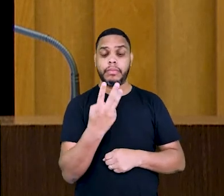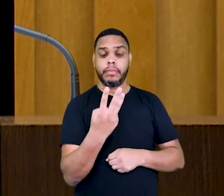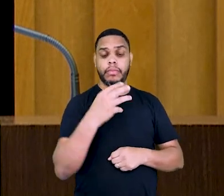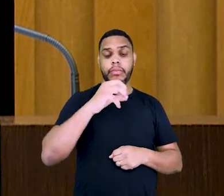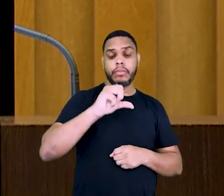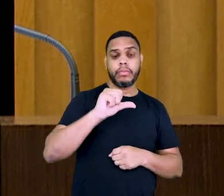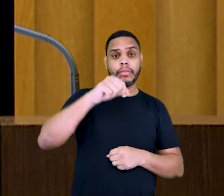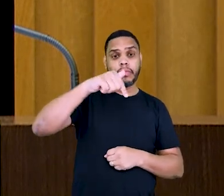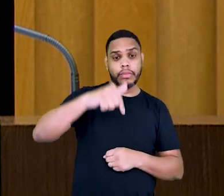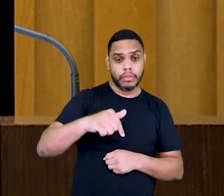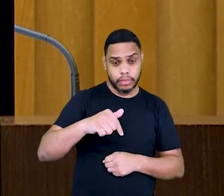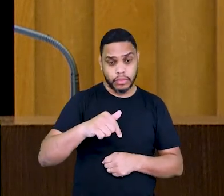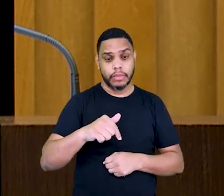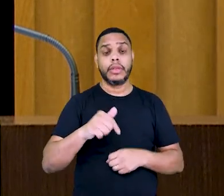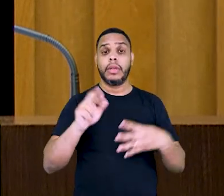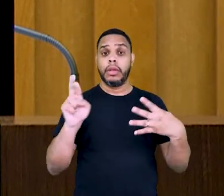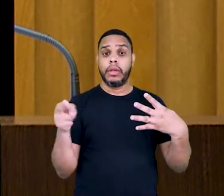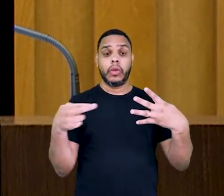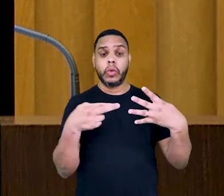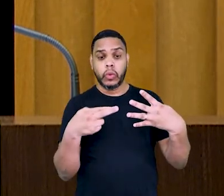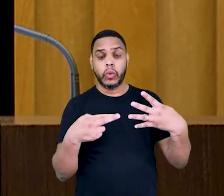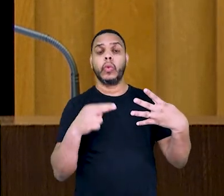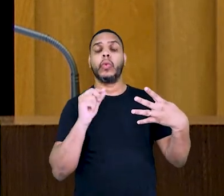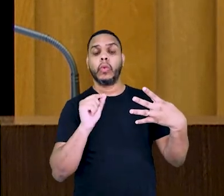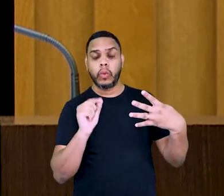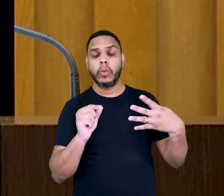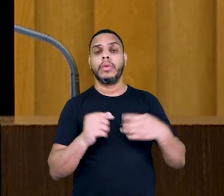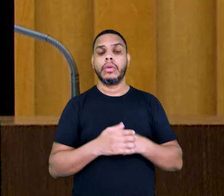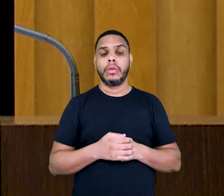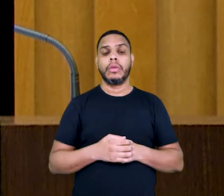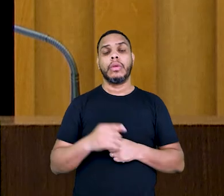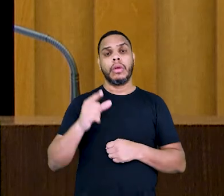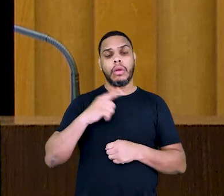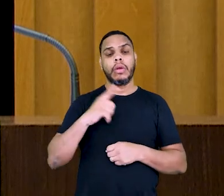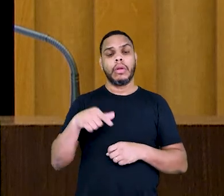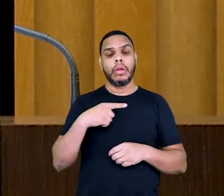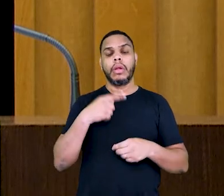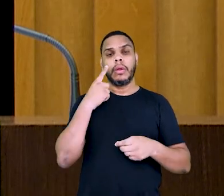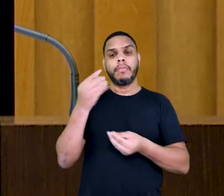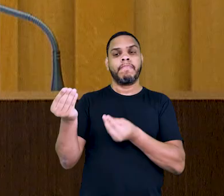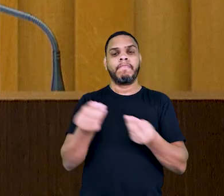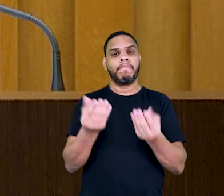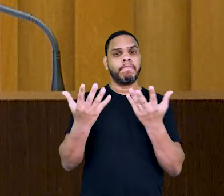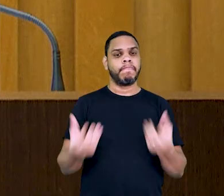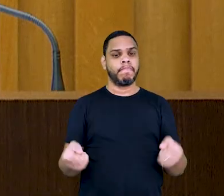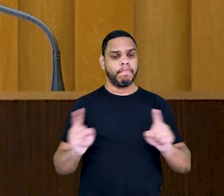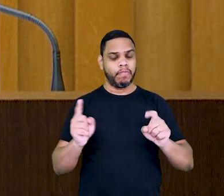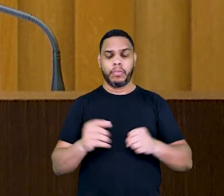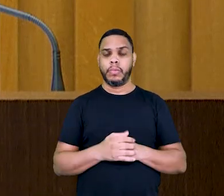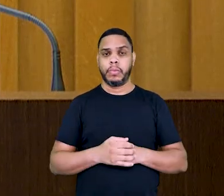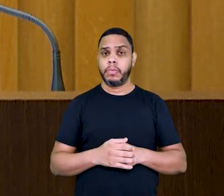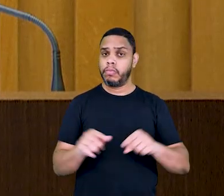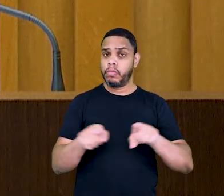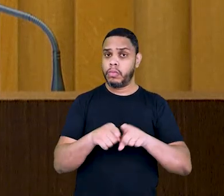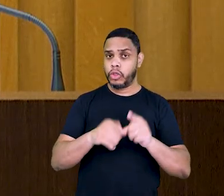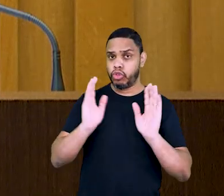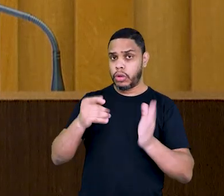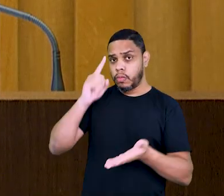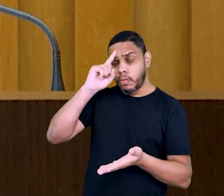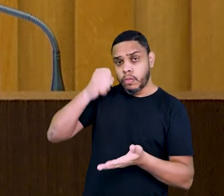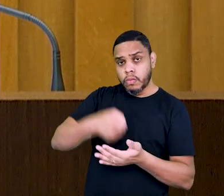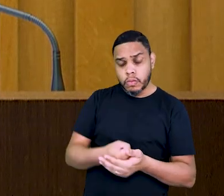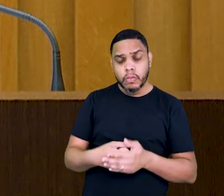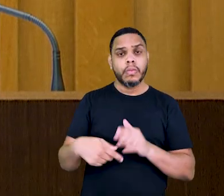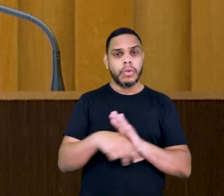44.397 recursos tidos como manifestamente inadmissíveis e já decididos pela presidência